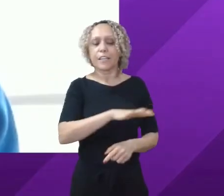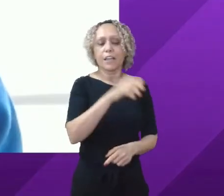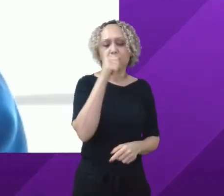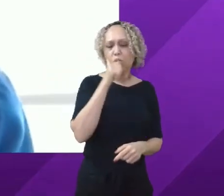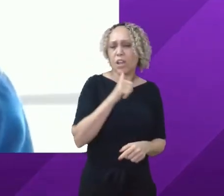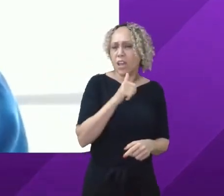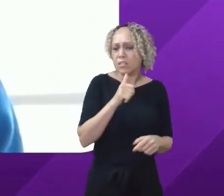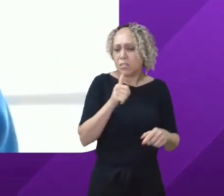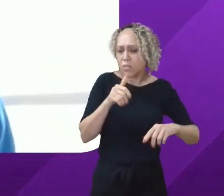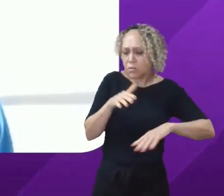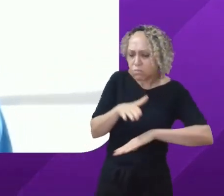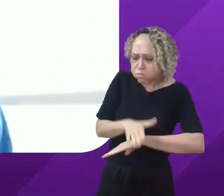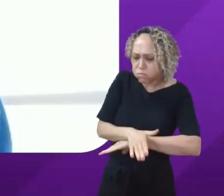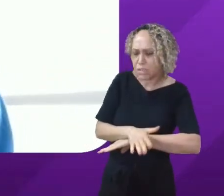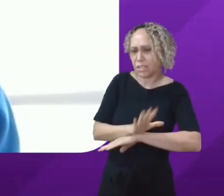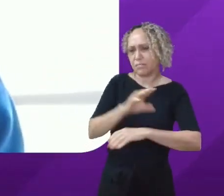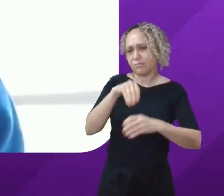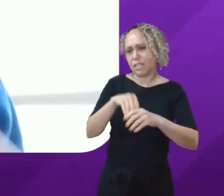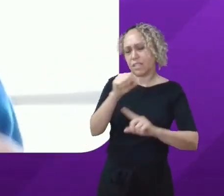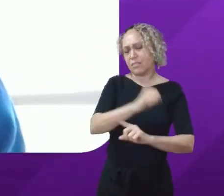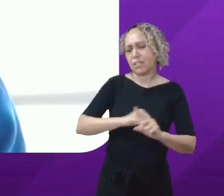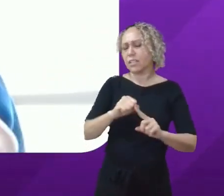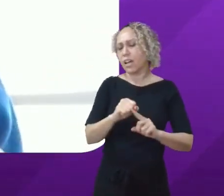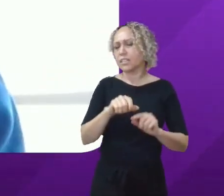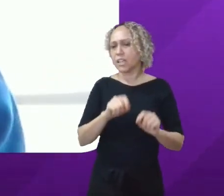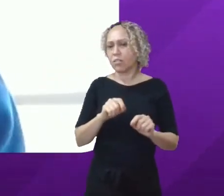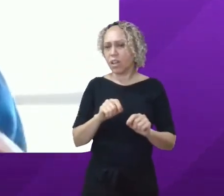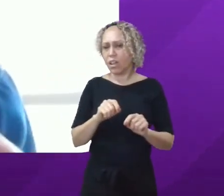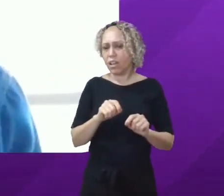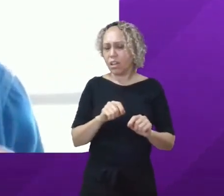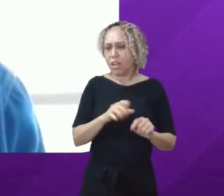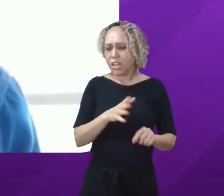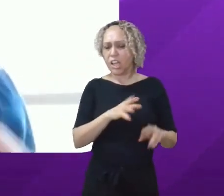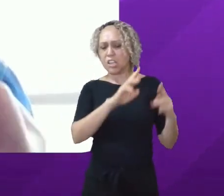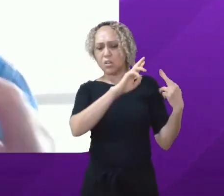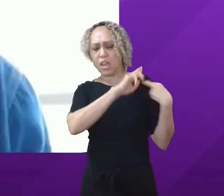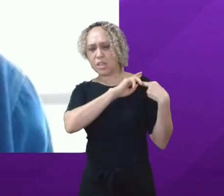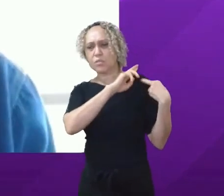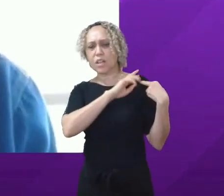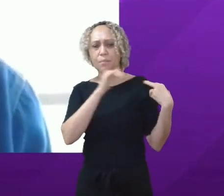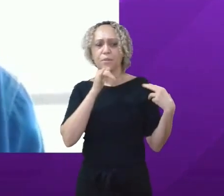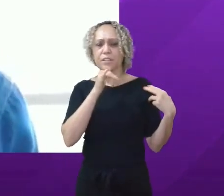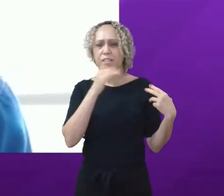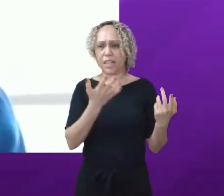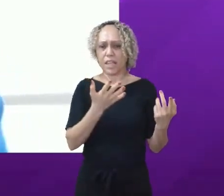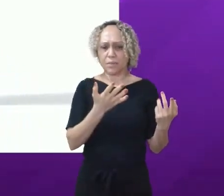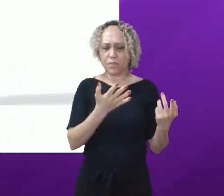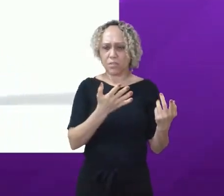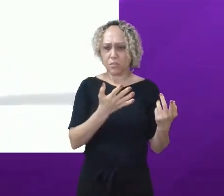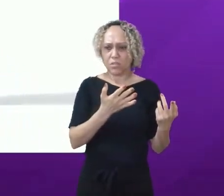sociedade, que é a posição de ser as únicas responsáveis pela reprodução